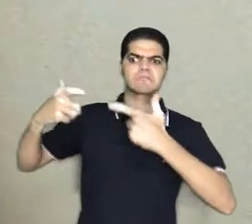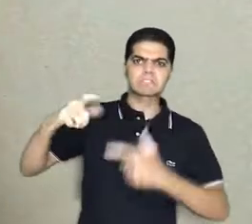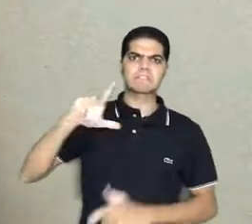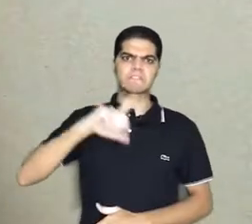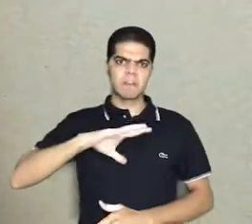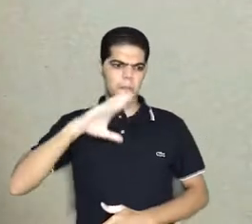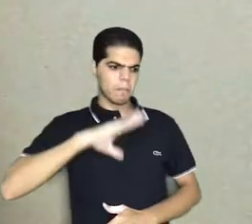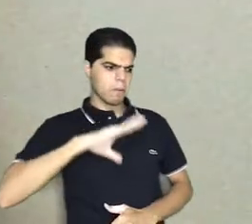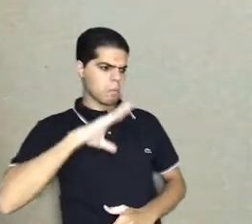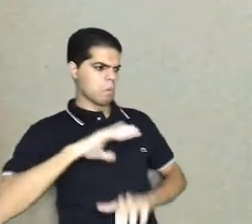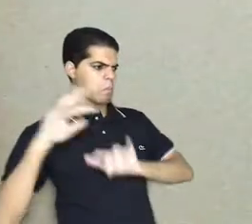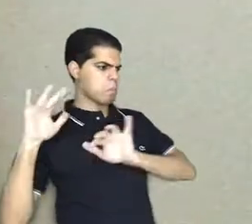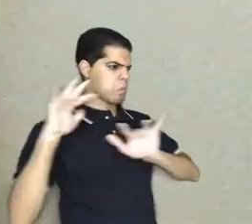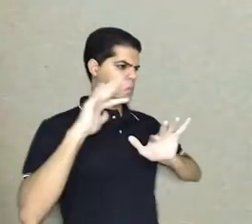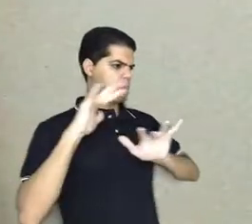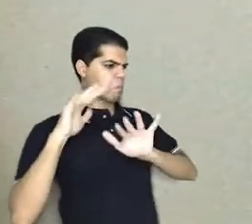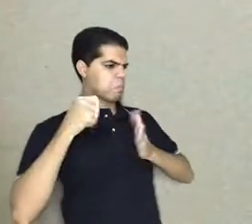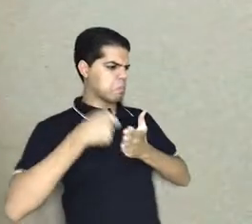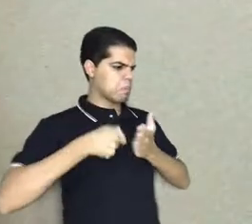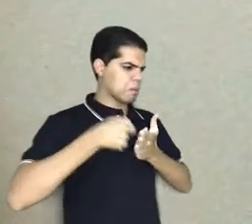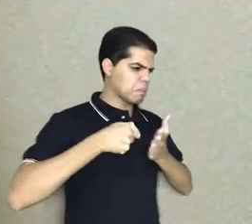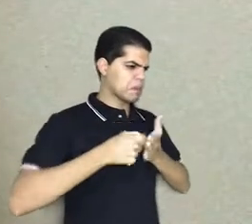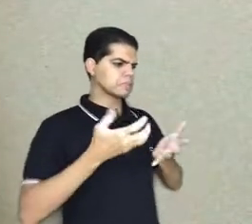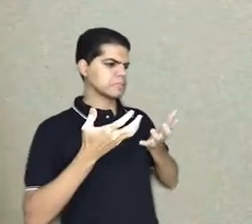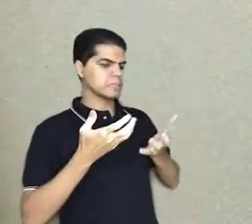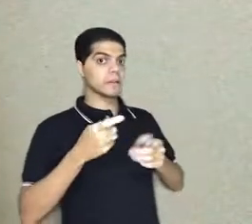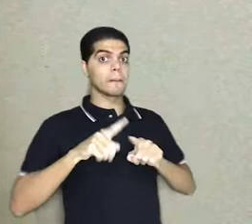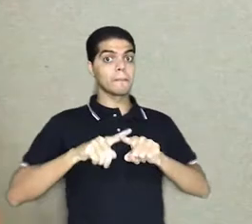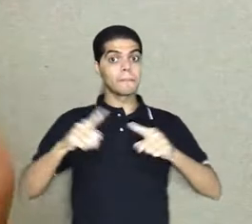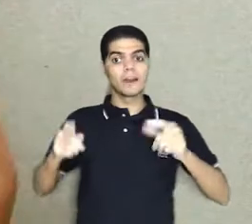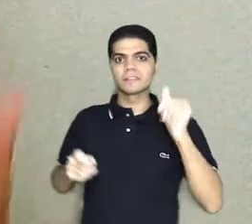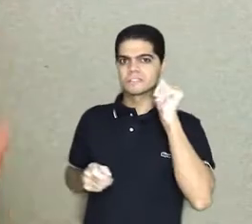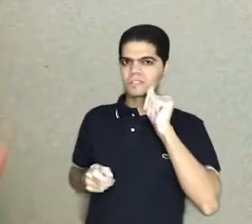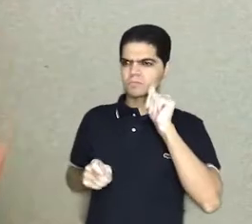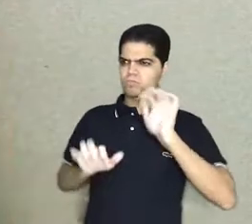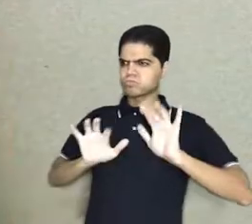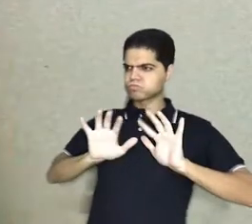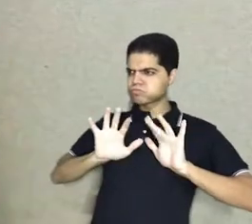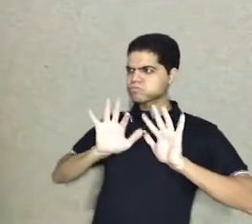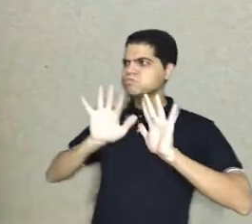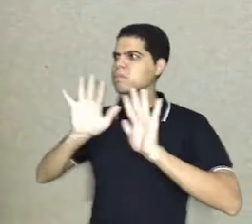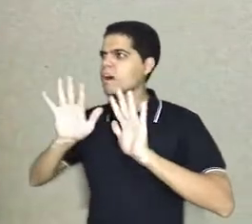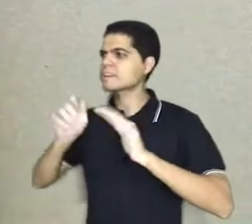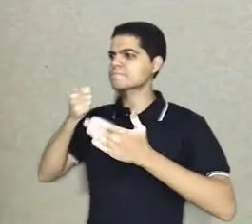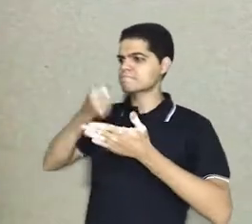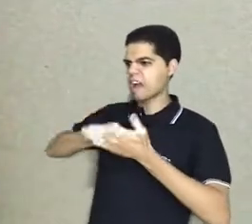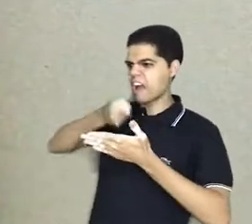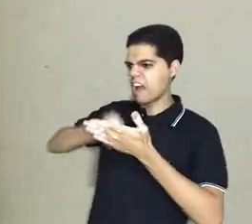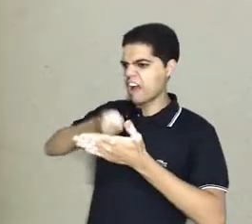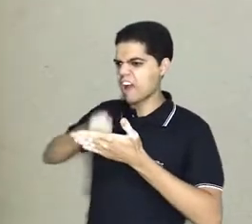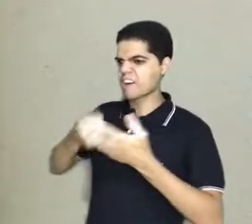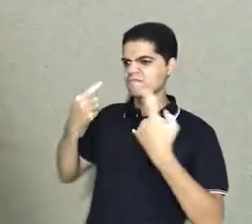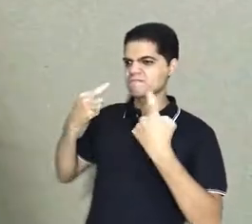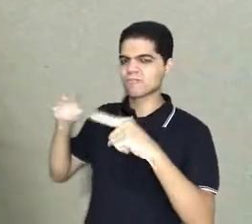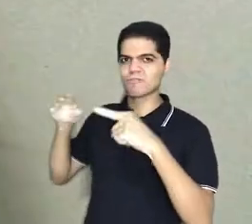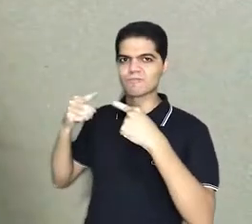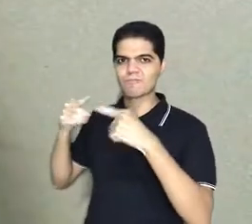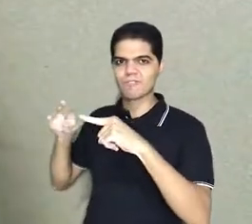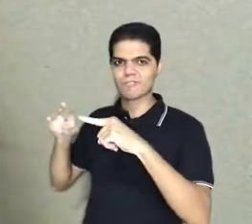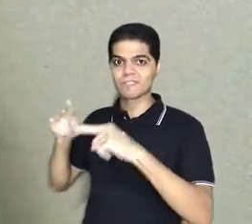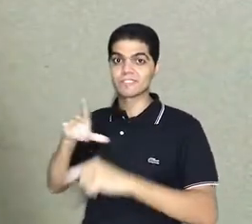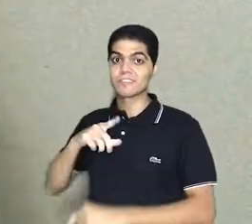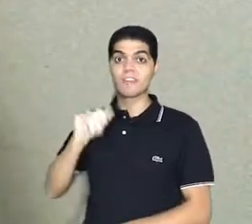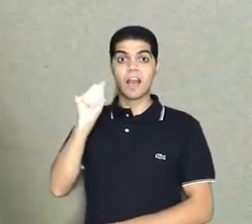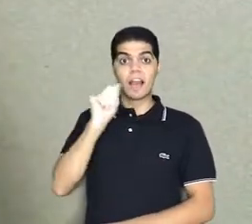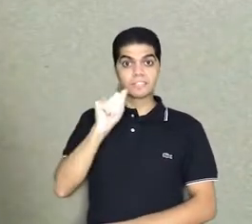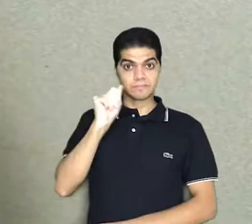insistiam em invadir o território brasileiro. Mas as mulheres de Saubara se colocaram à frente e lutaram contra esses homens. Essas mulheres